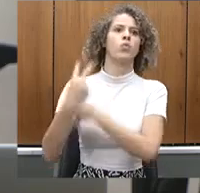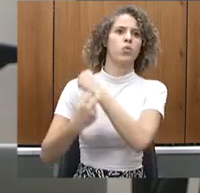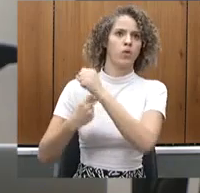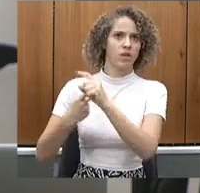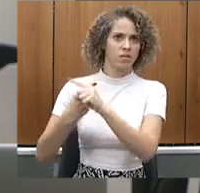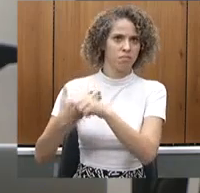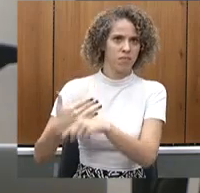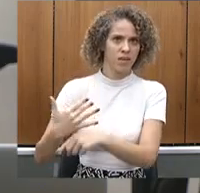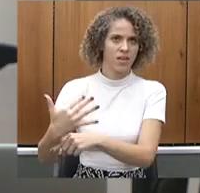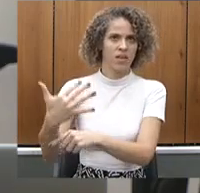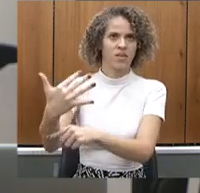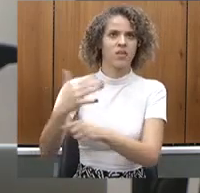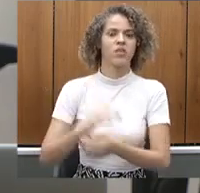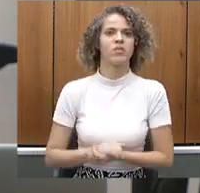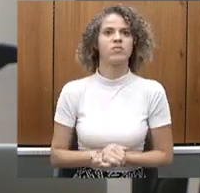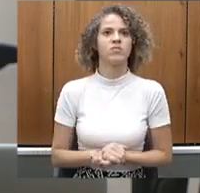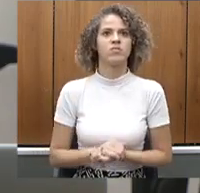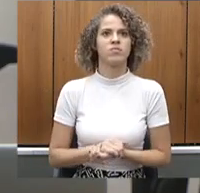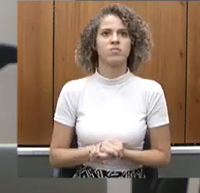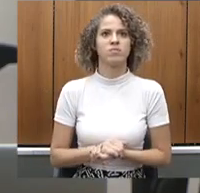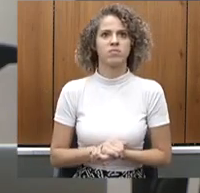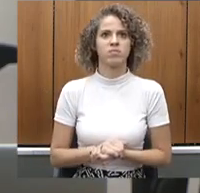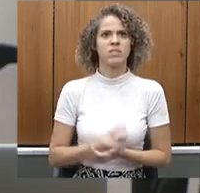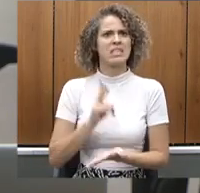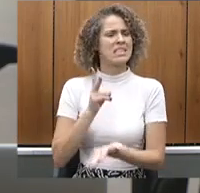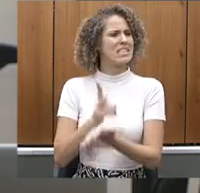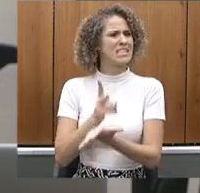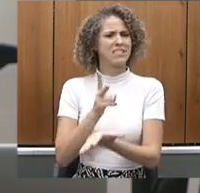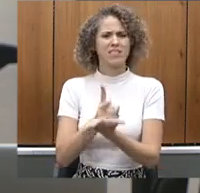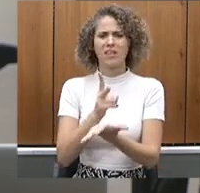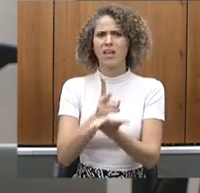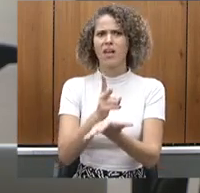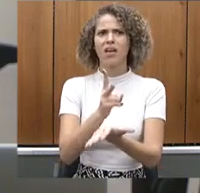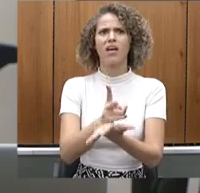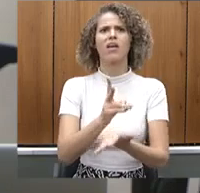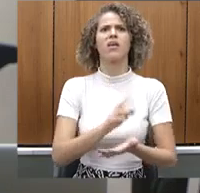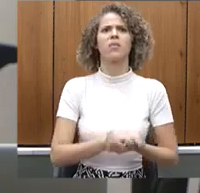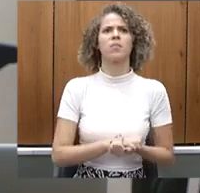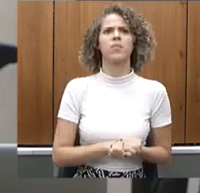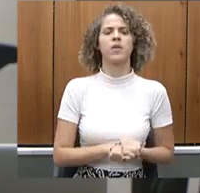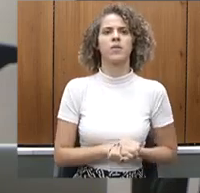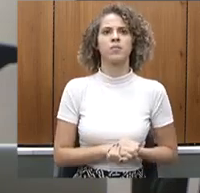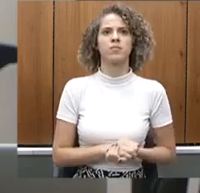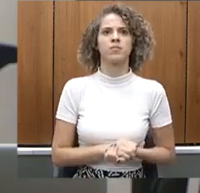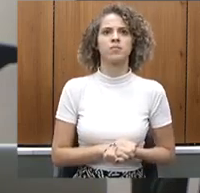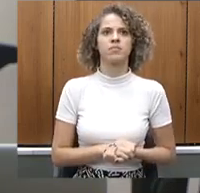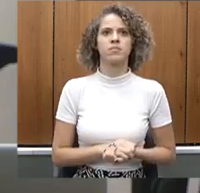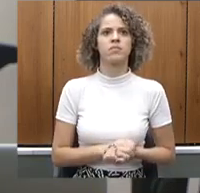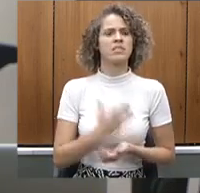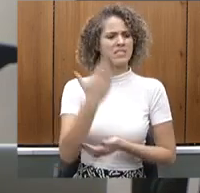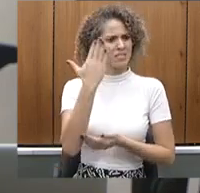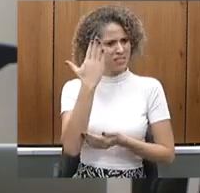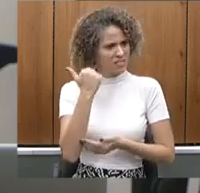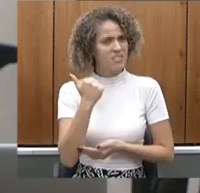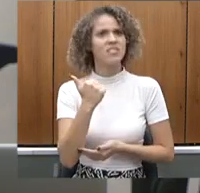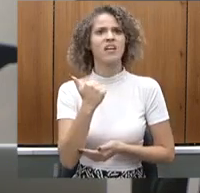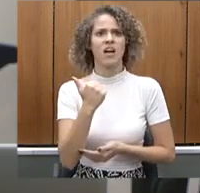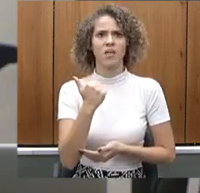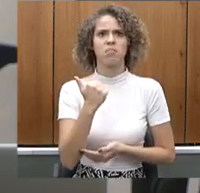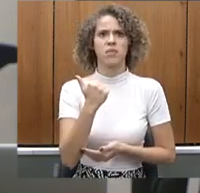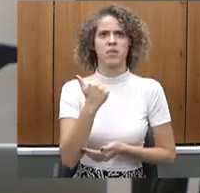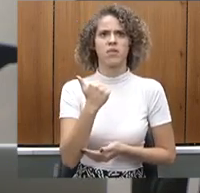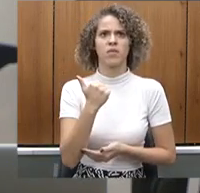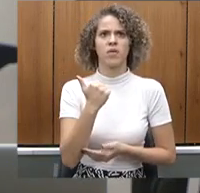ela sempre fazendo aquilo que a gente sabe que é fazer o melhor